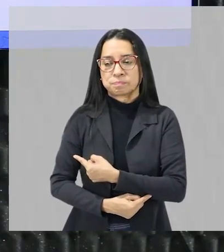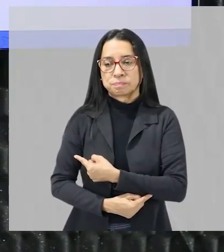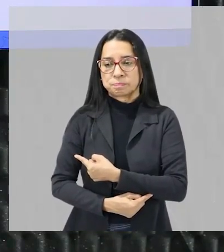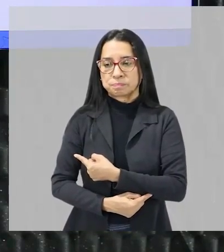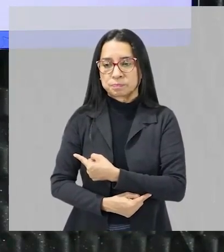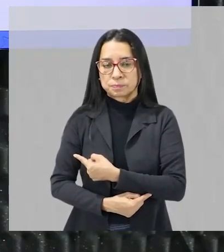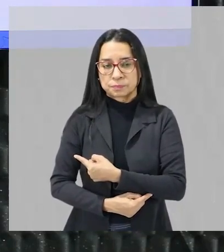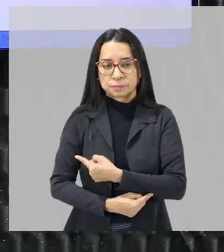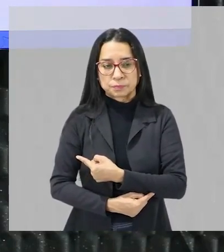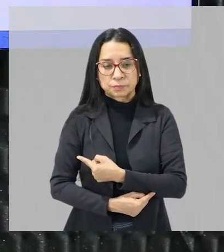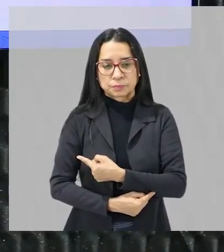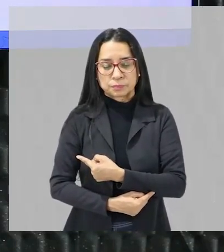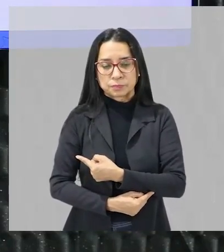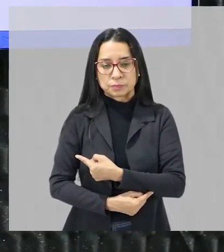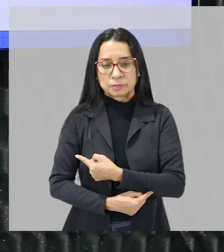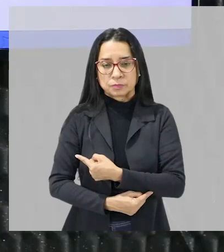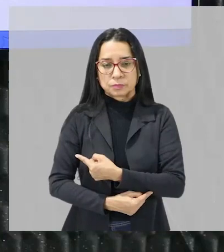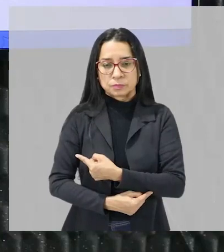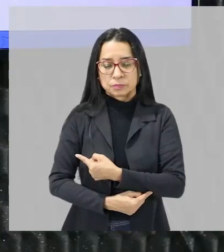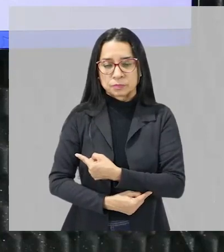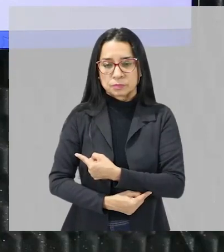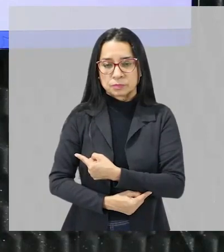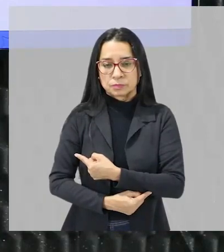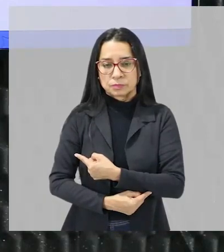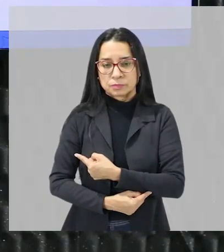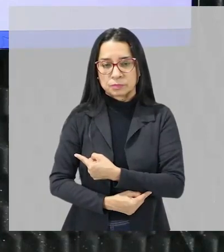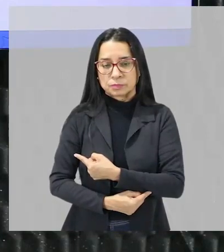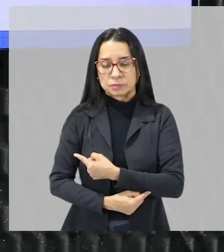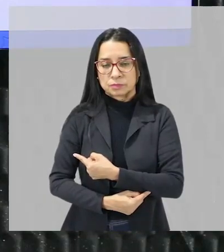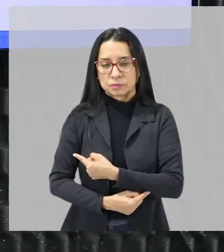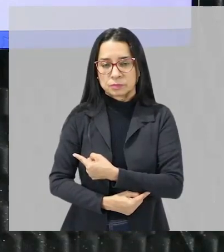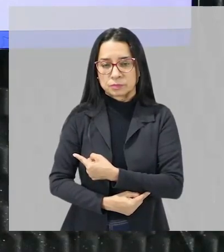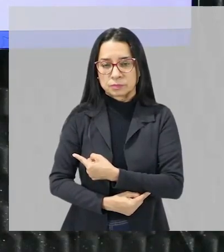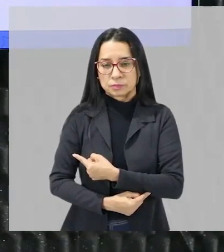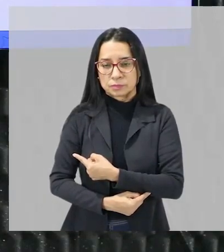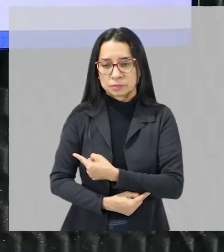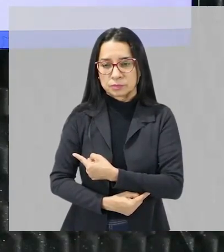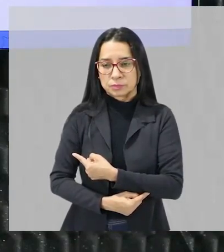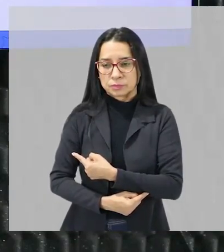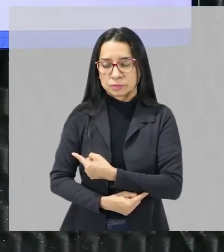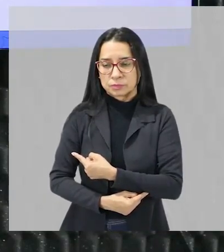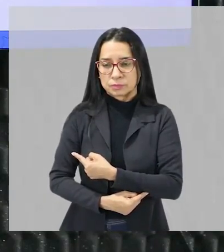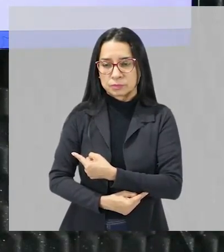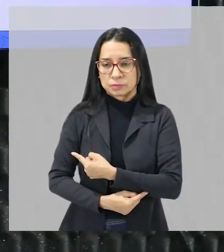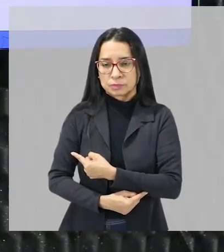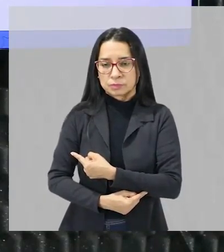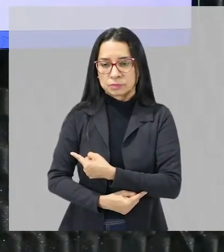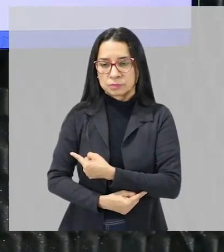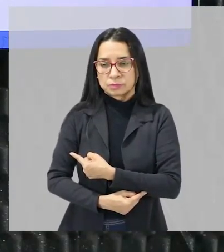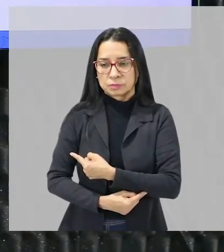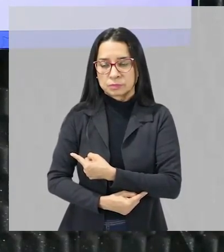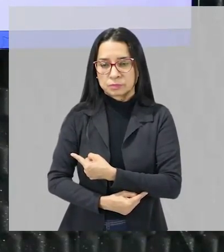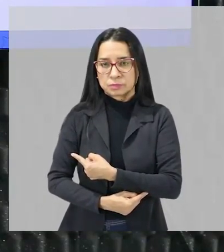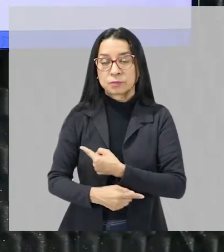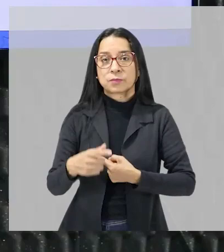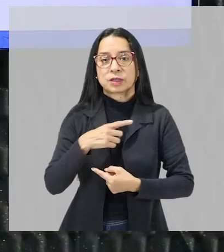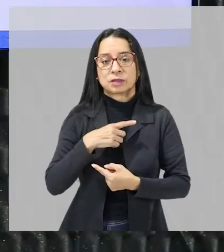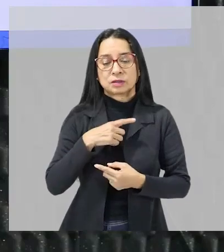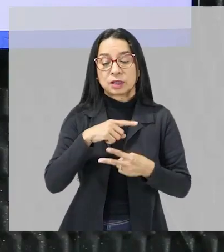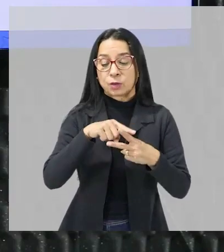trabalho e que a concentração do capital atinja níveis muito mais altos. Aqui